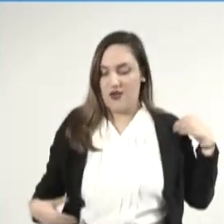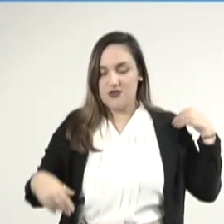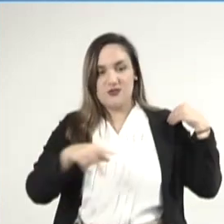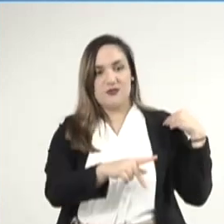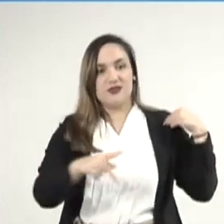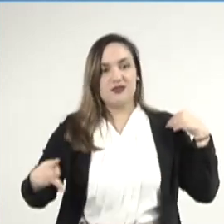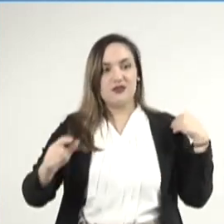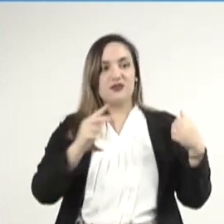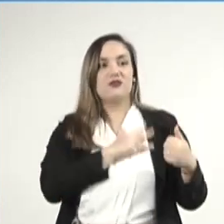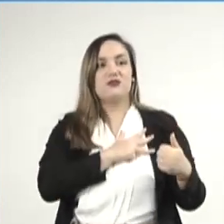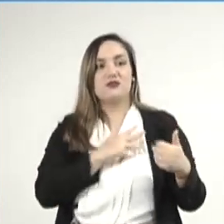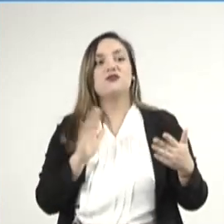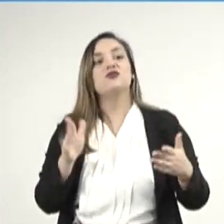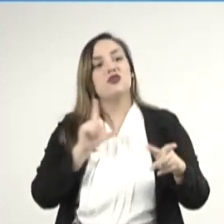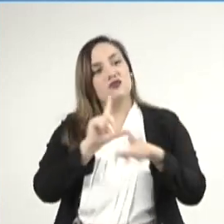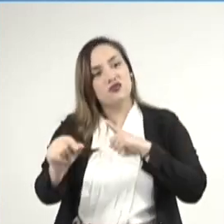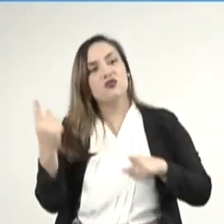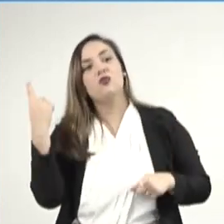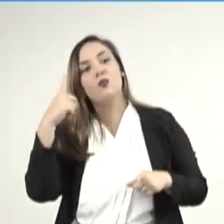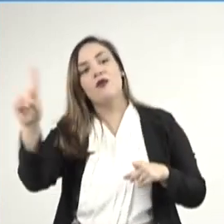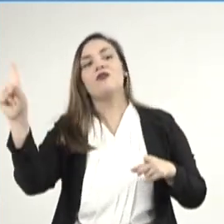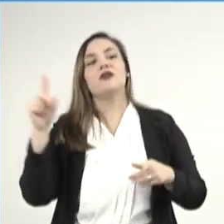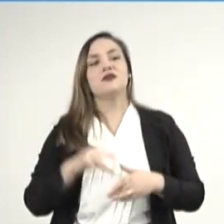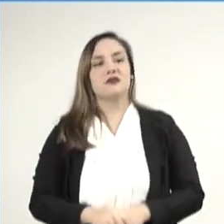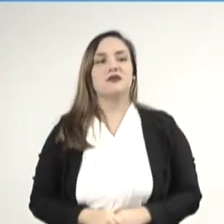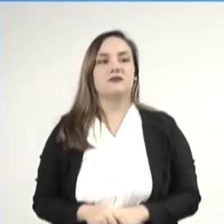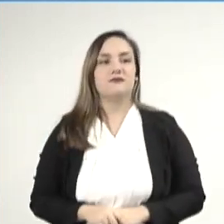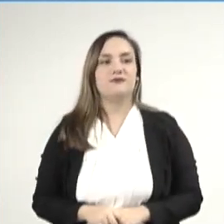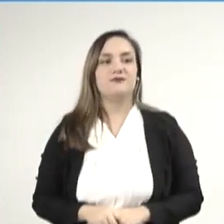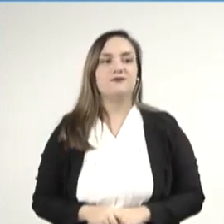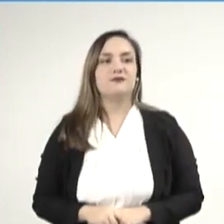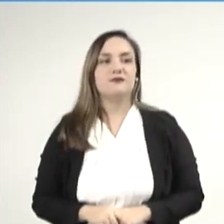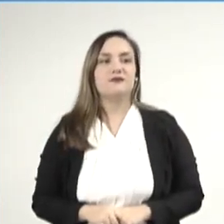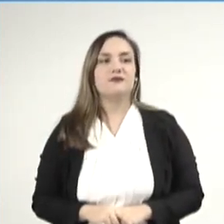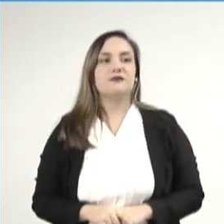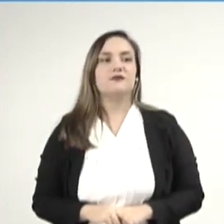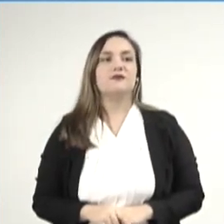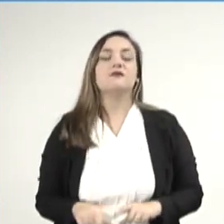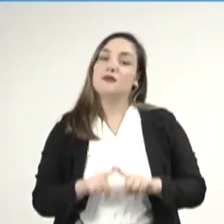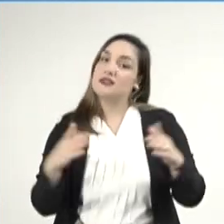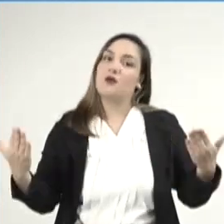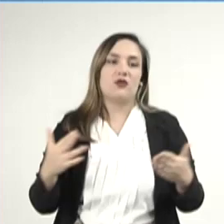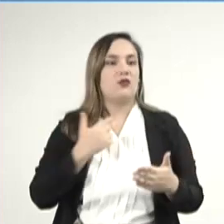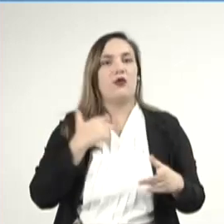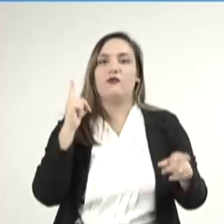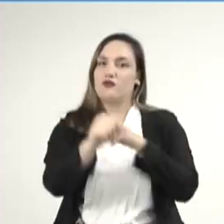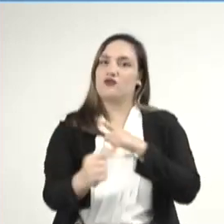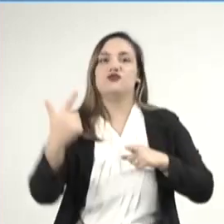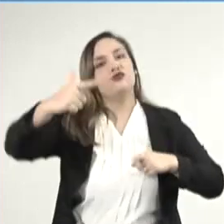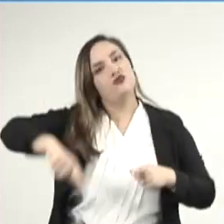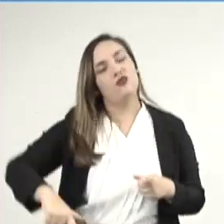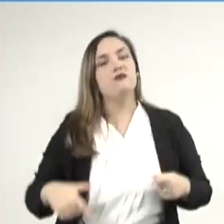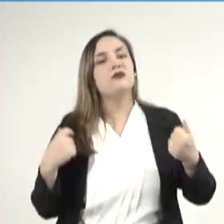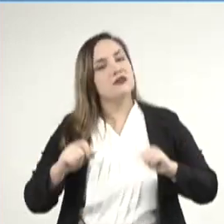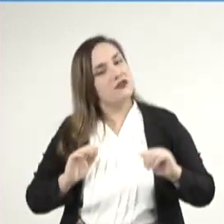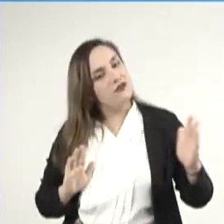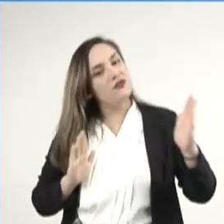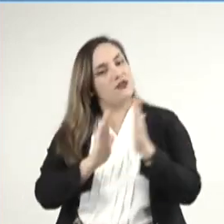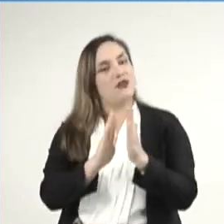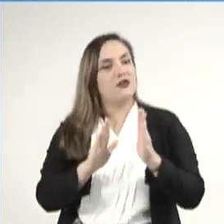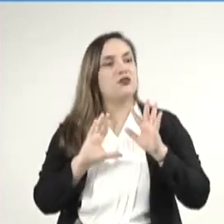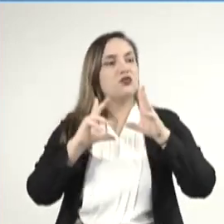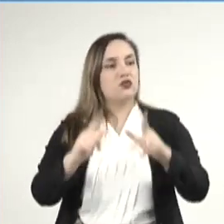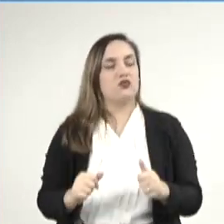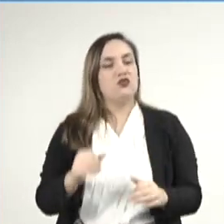para o presidente Lula, ele já fugiu uma vez, né? E agora não fuja de novo. Enfrente